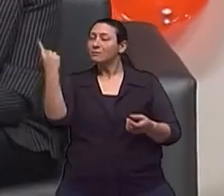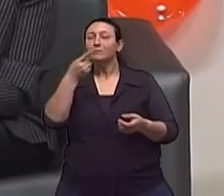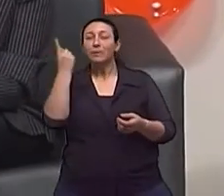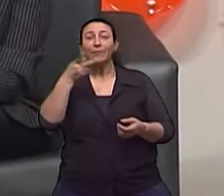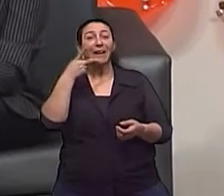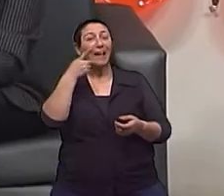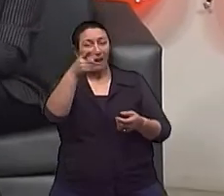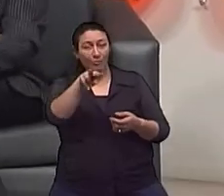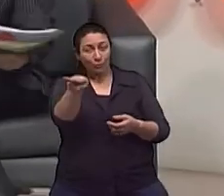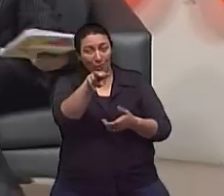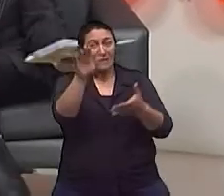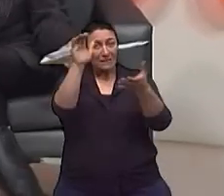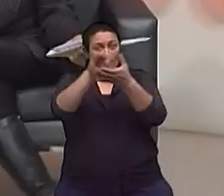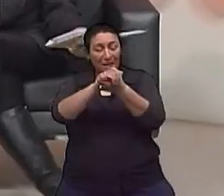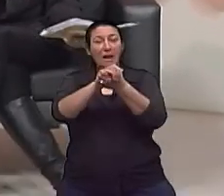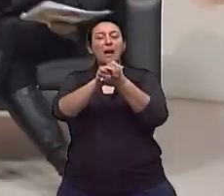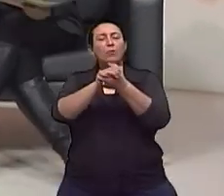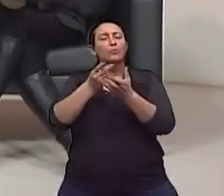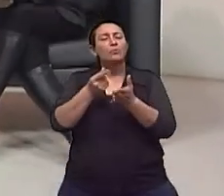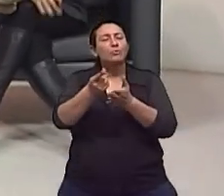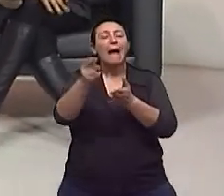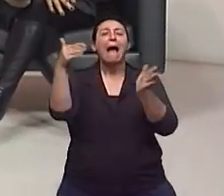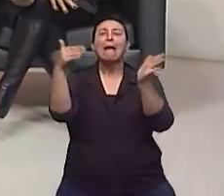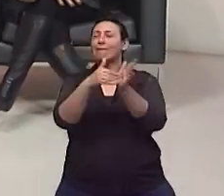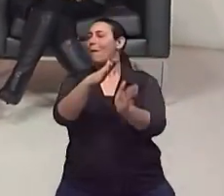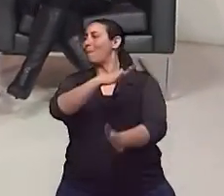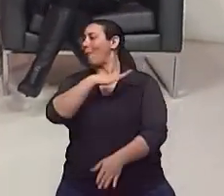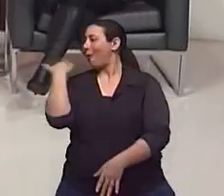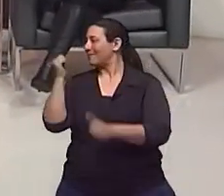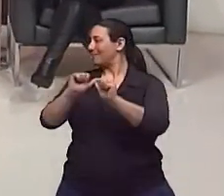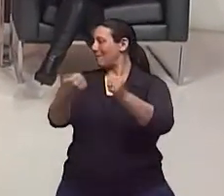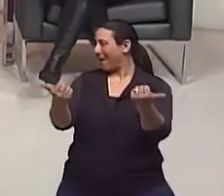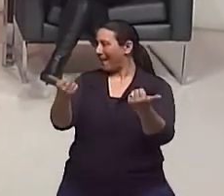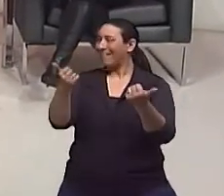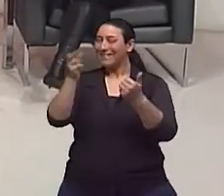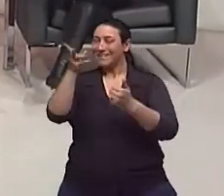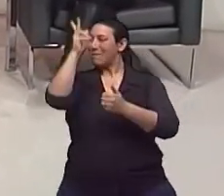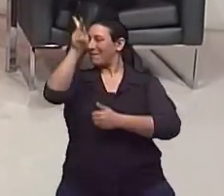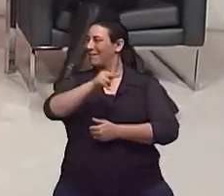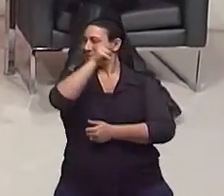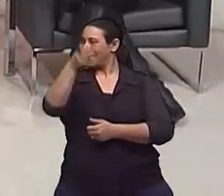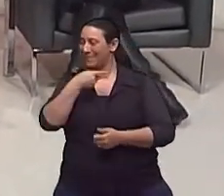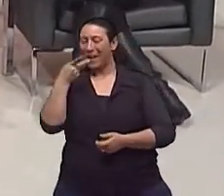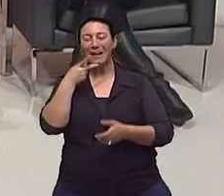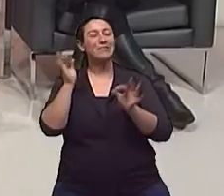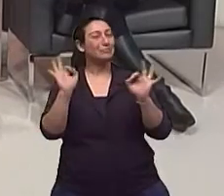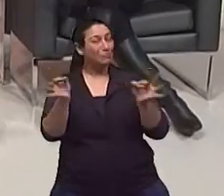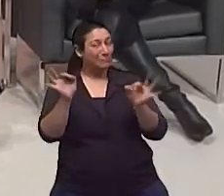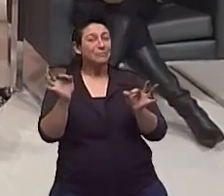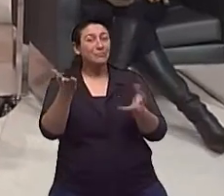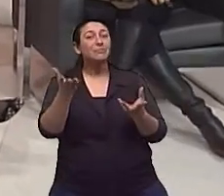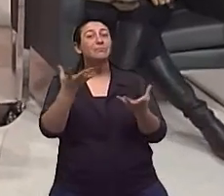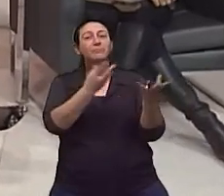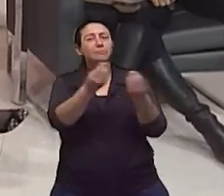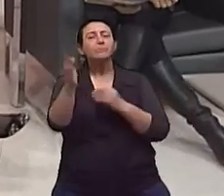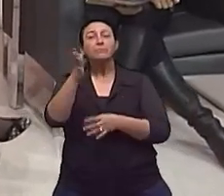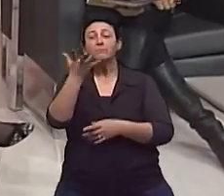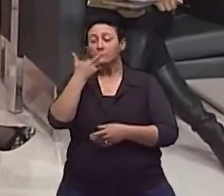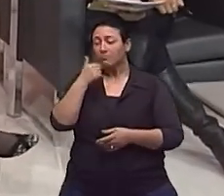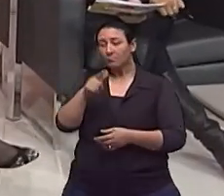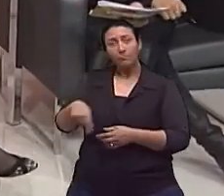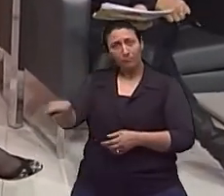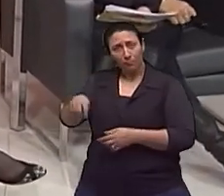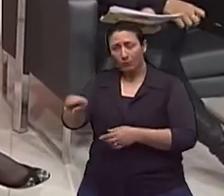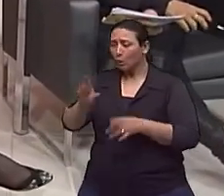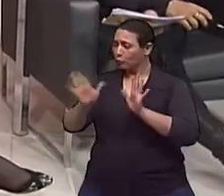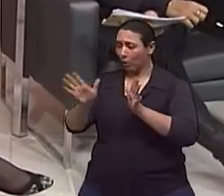até que a morte os e quiçá também só que agora as pessoas que não há possibilidade as crianças que nascem hoje ela já nascem fadado a viver